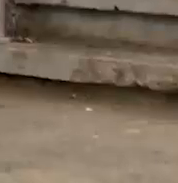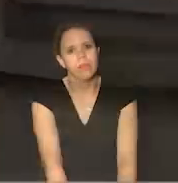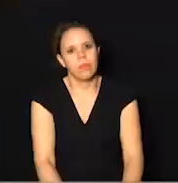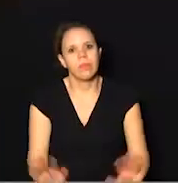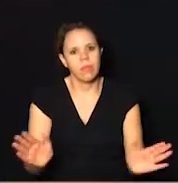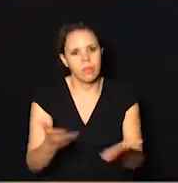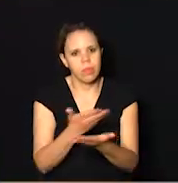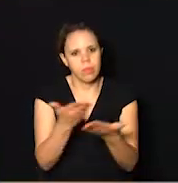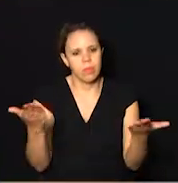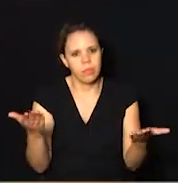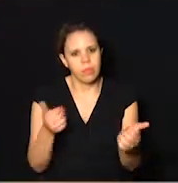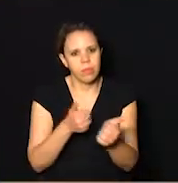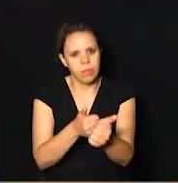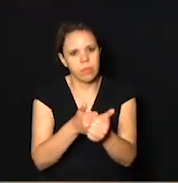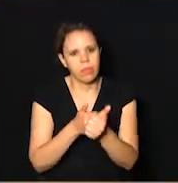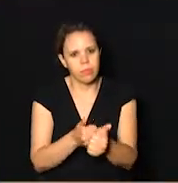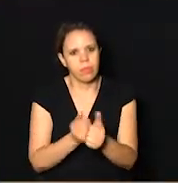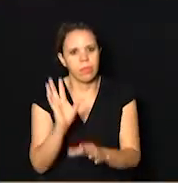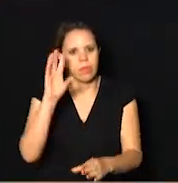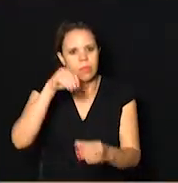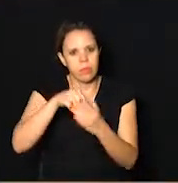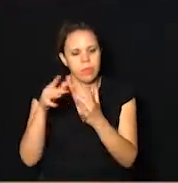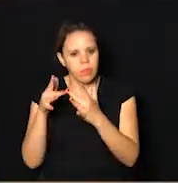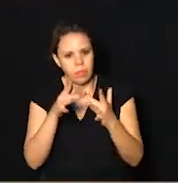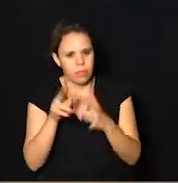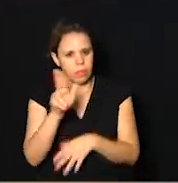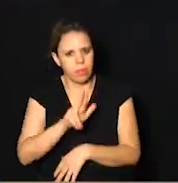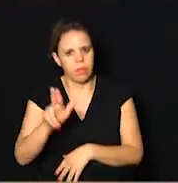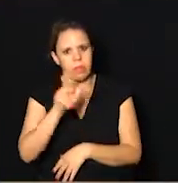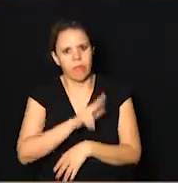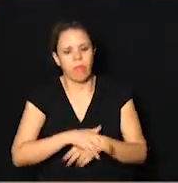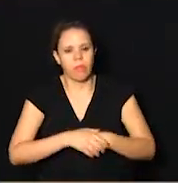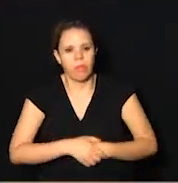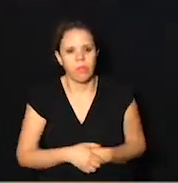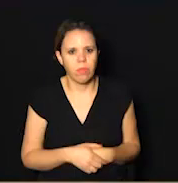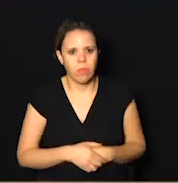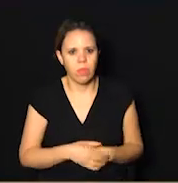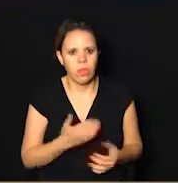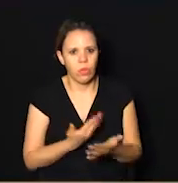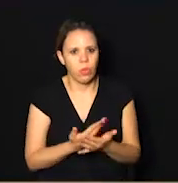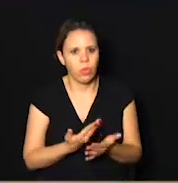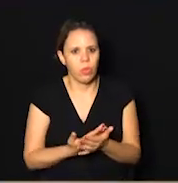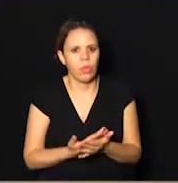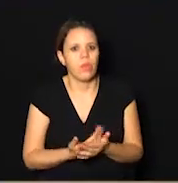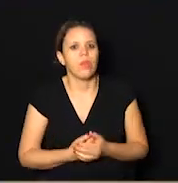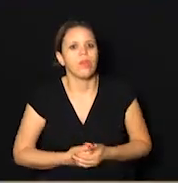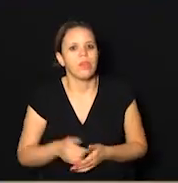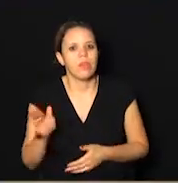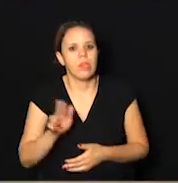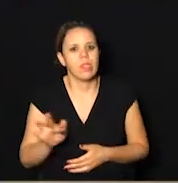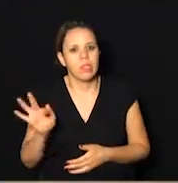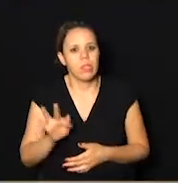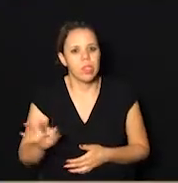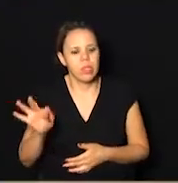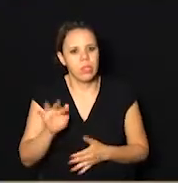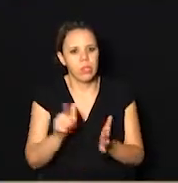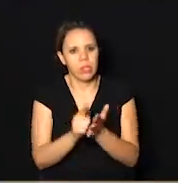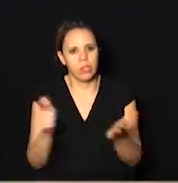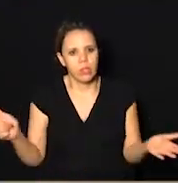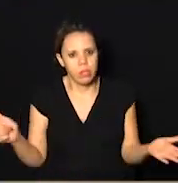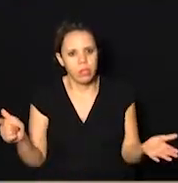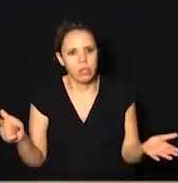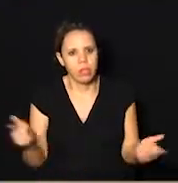o olá para você que está acompanhando o direto da universidade os estudantes da faculdade de